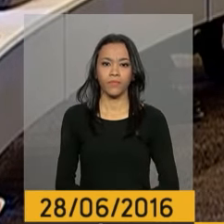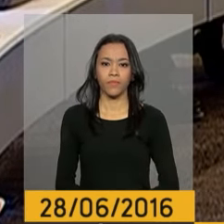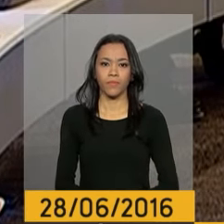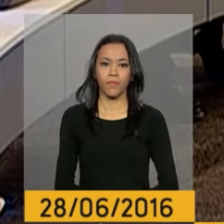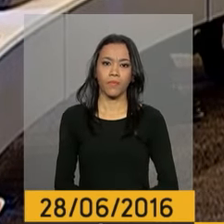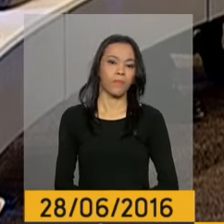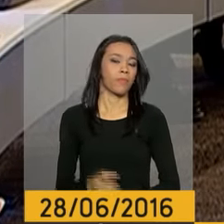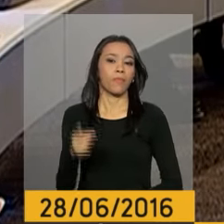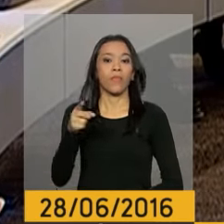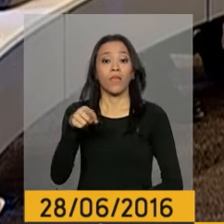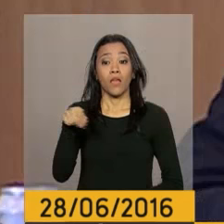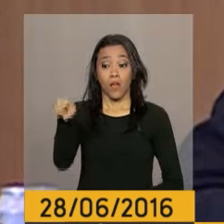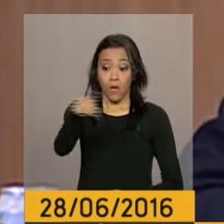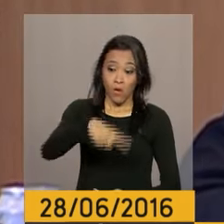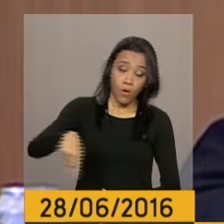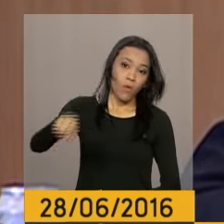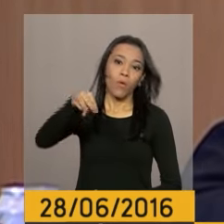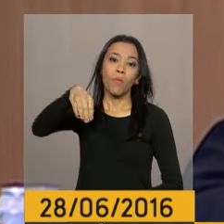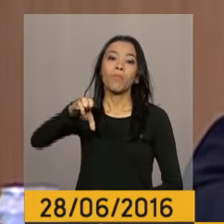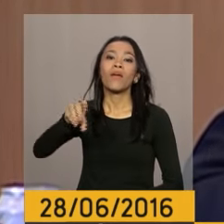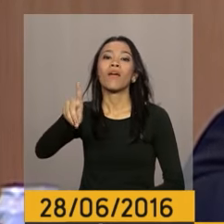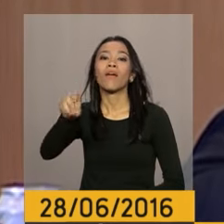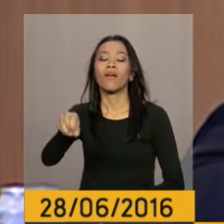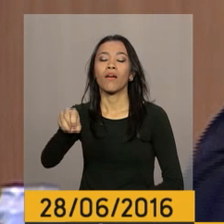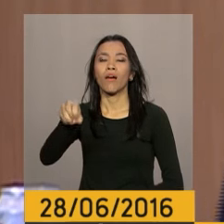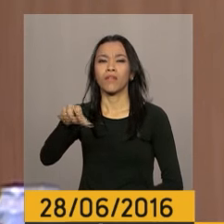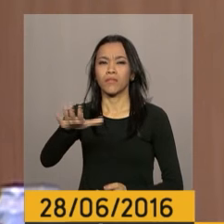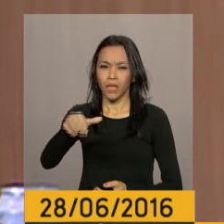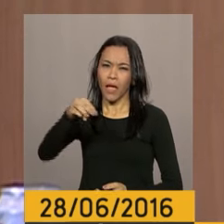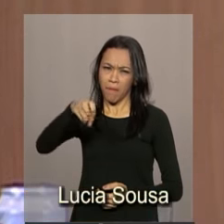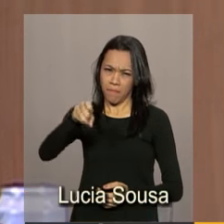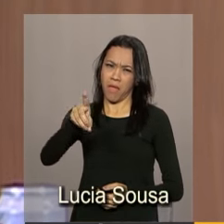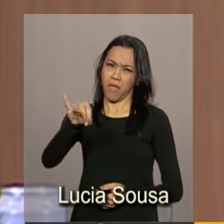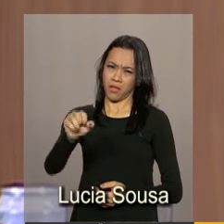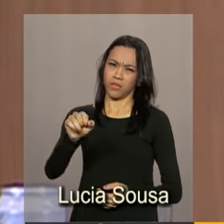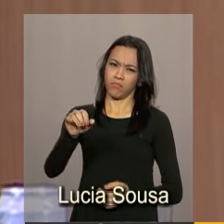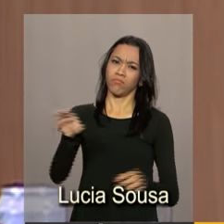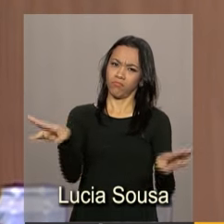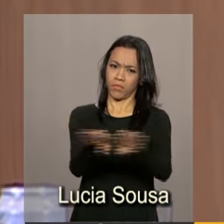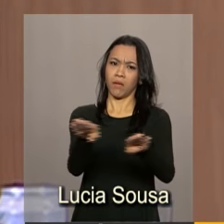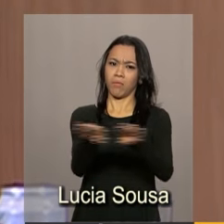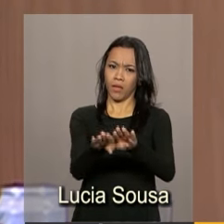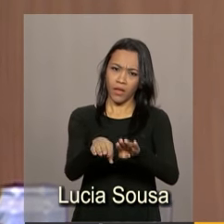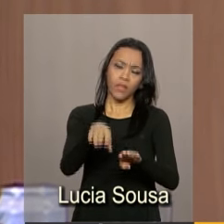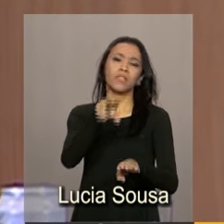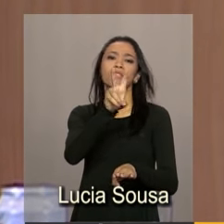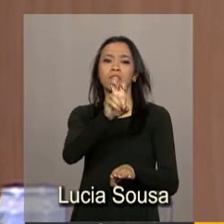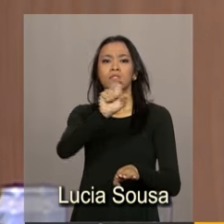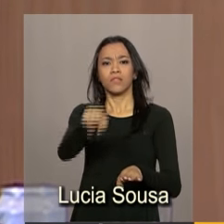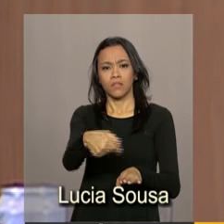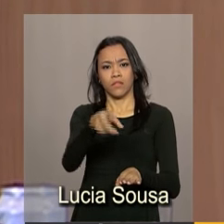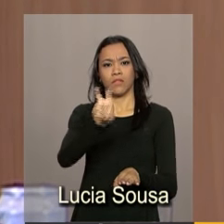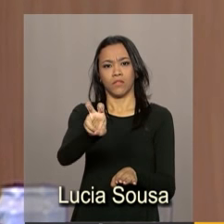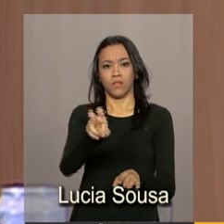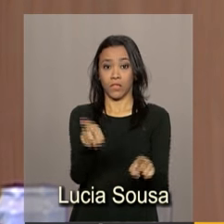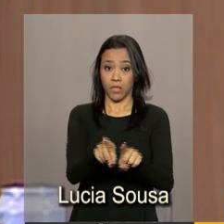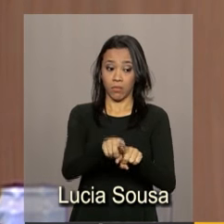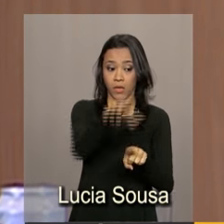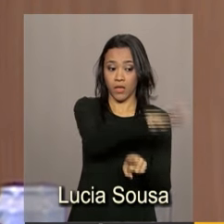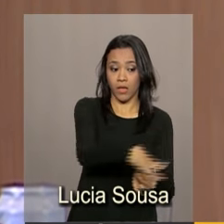As expectativas de mercado no Focus, a média, também estão em 5,5. Então, tanto no